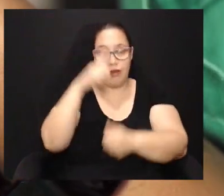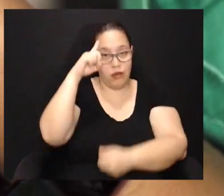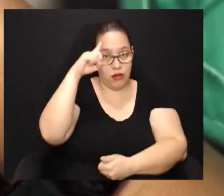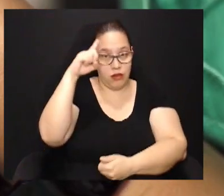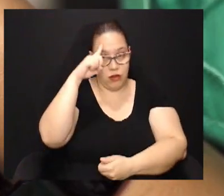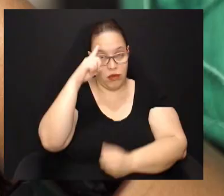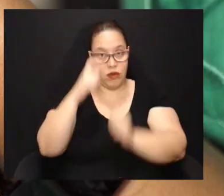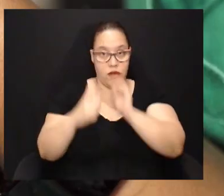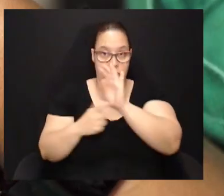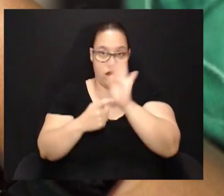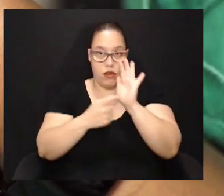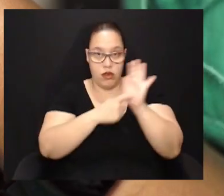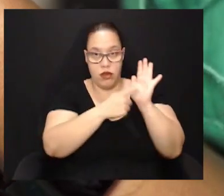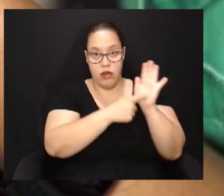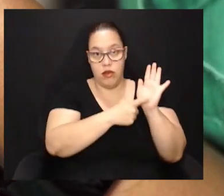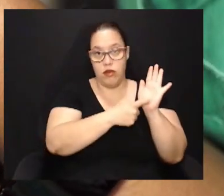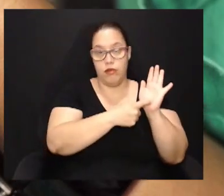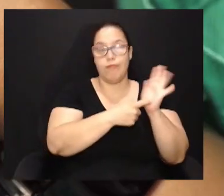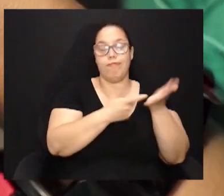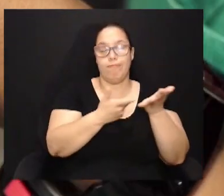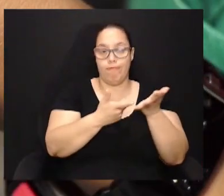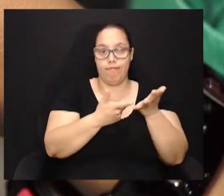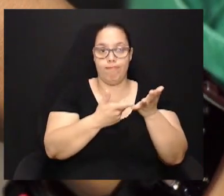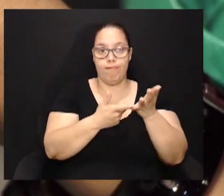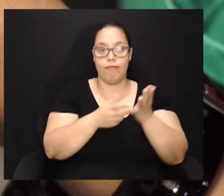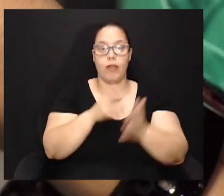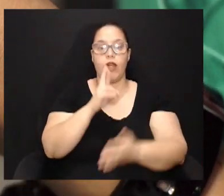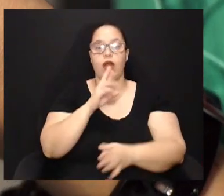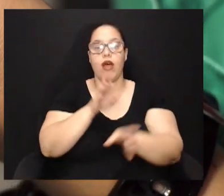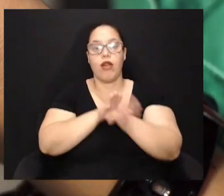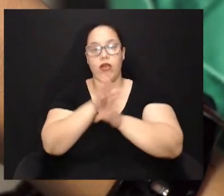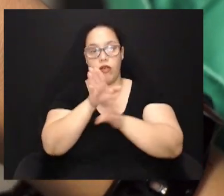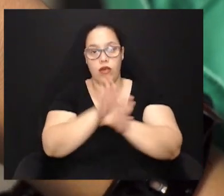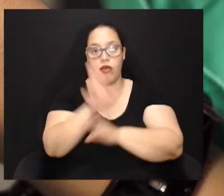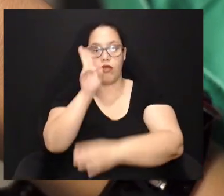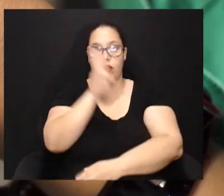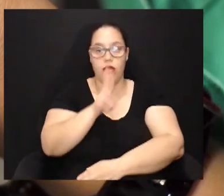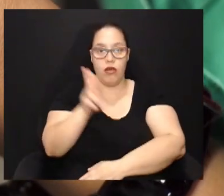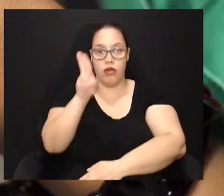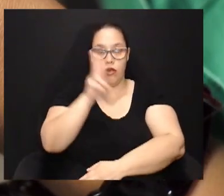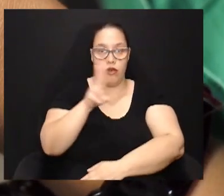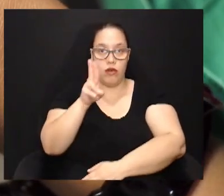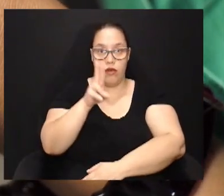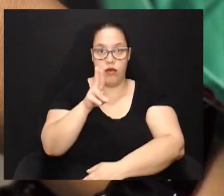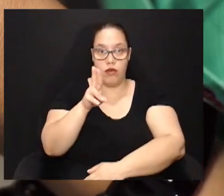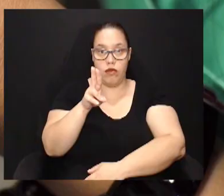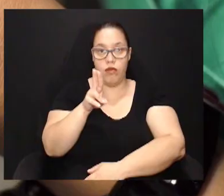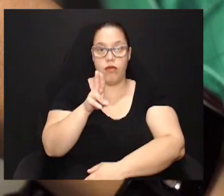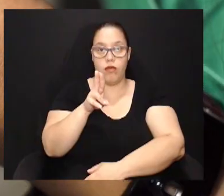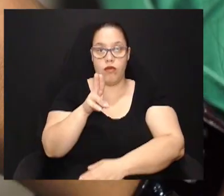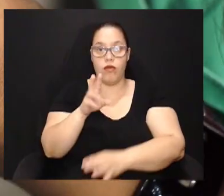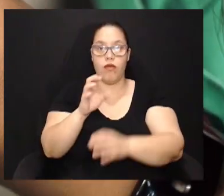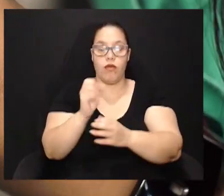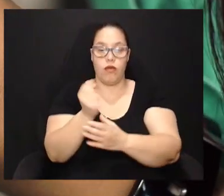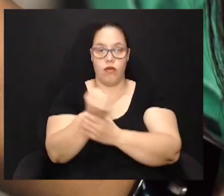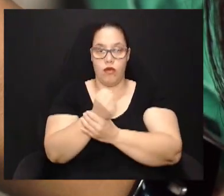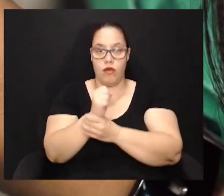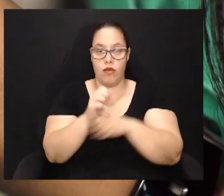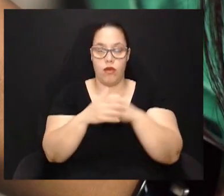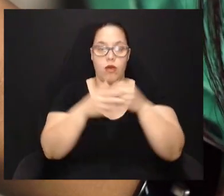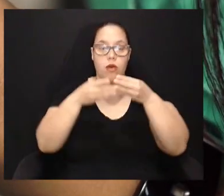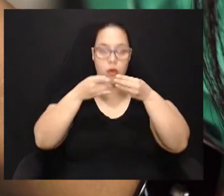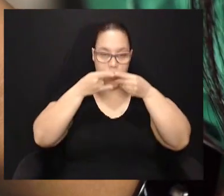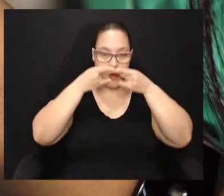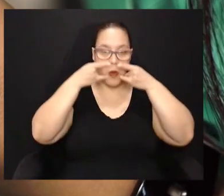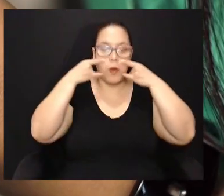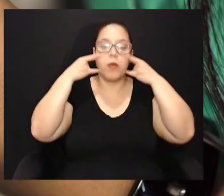vezes ao longo do seu dia está sendo exposto ali a essas substâncias. Então, o que a gente recomenda é a utilização dos procedimentos de